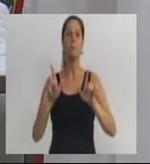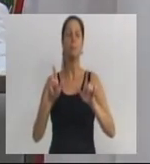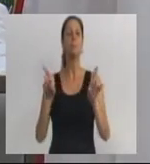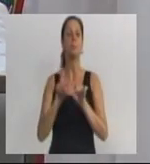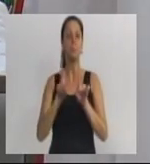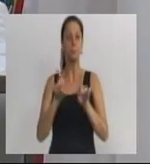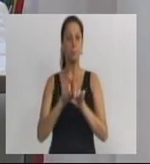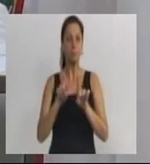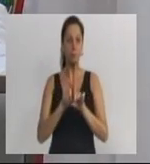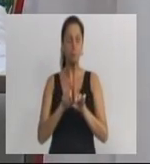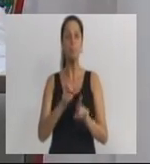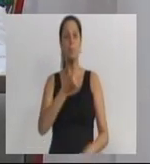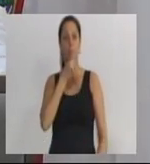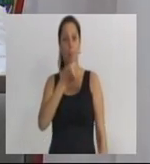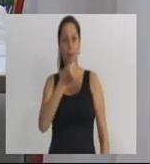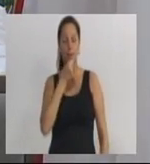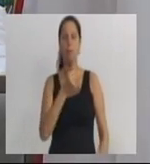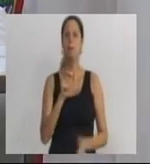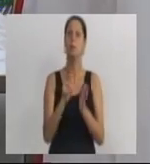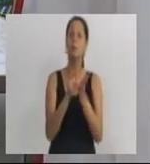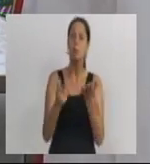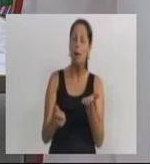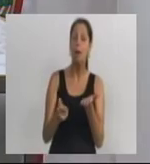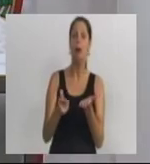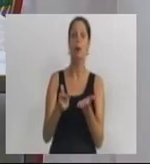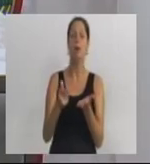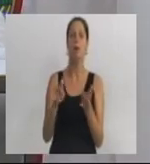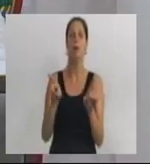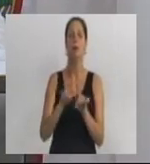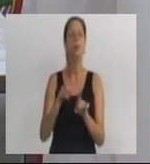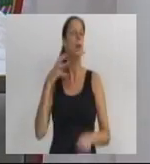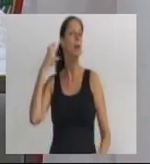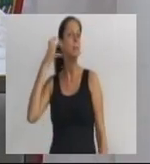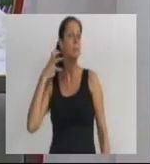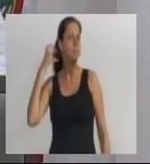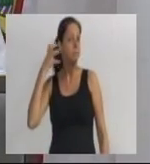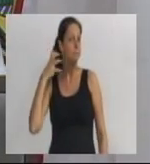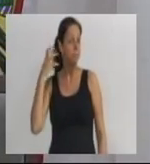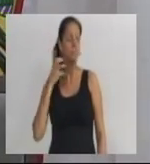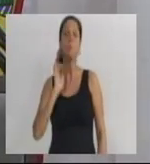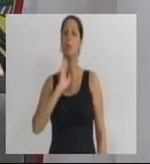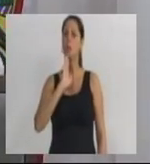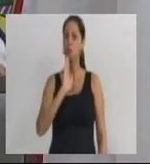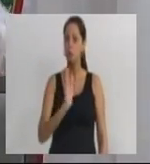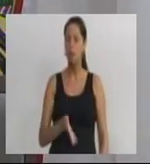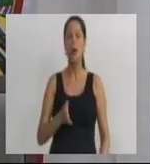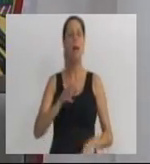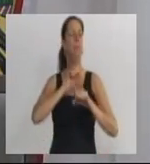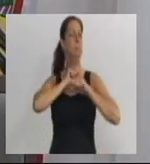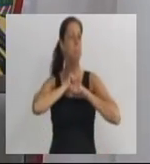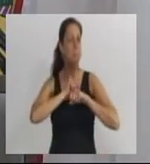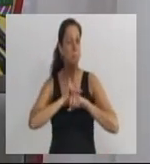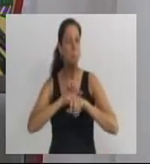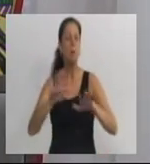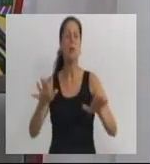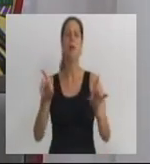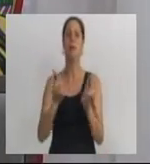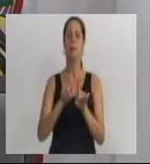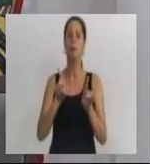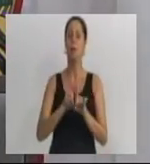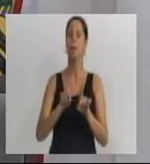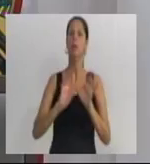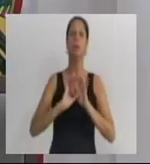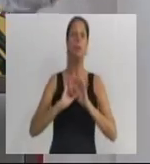a imprensa escrita, as emissoras de rádio têm colocado à disposição espaços nobres para o